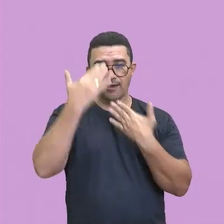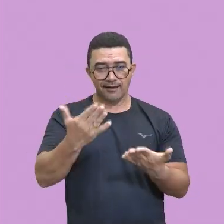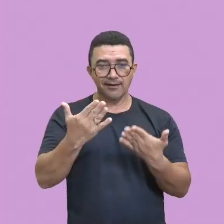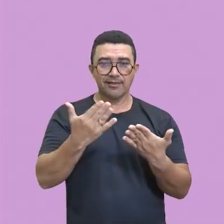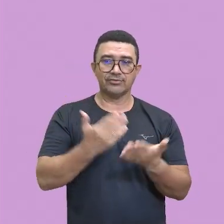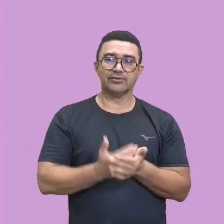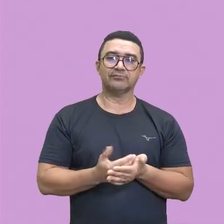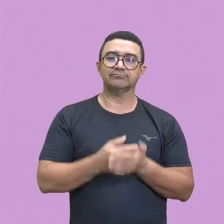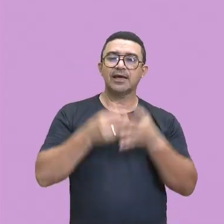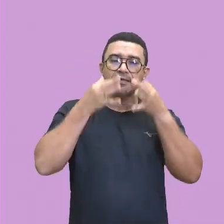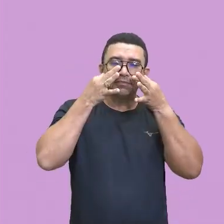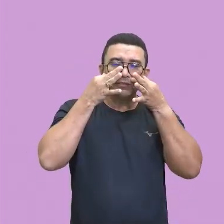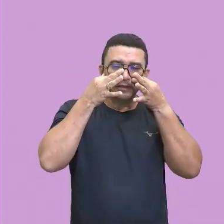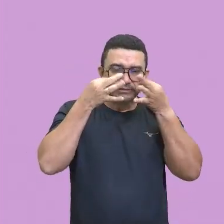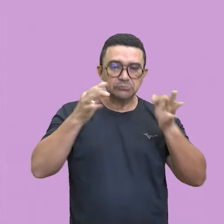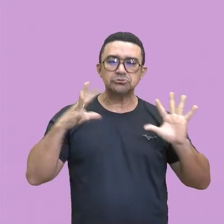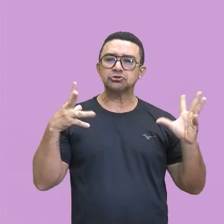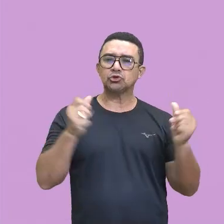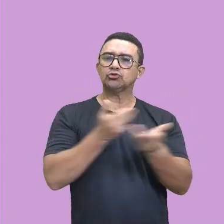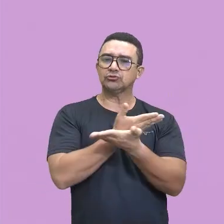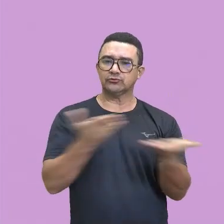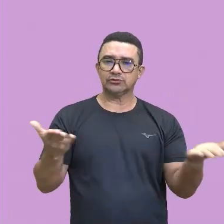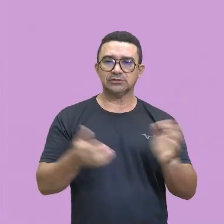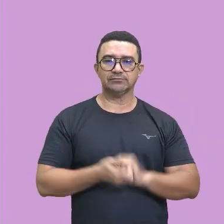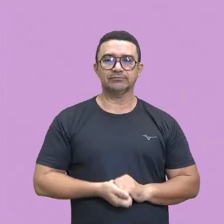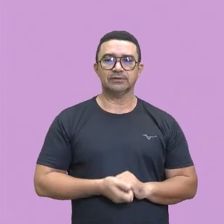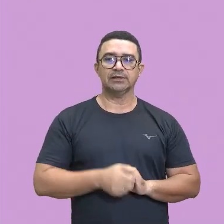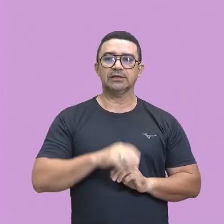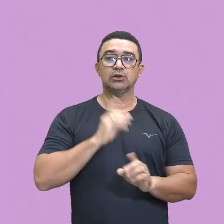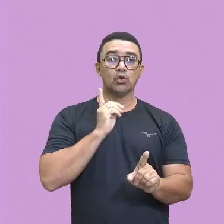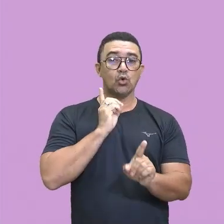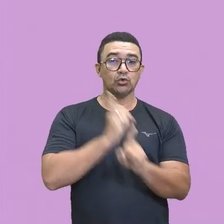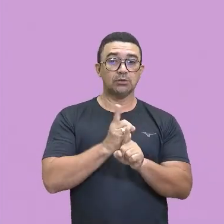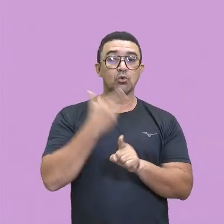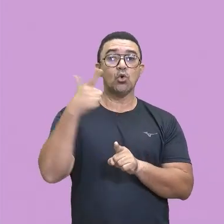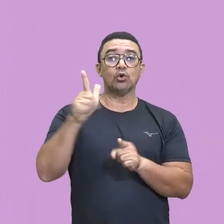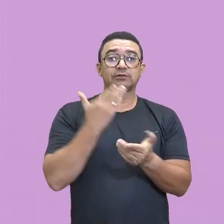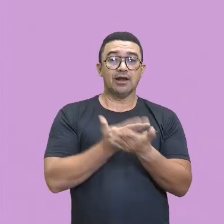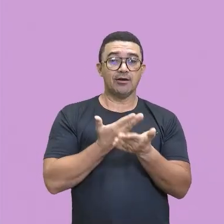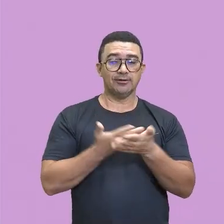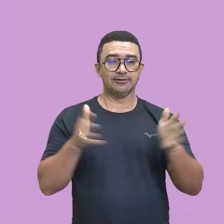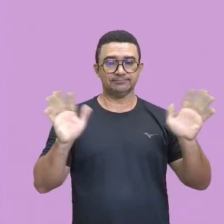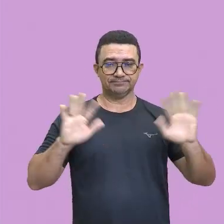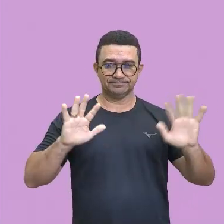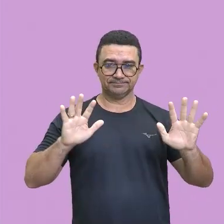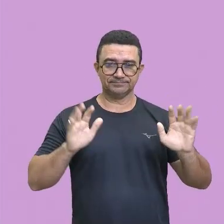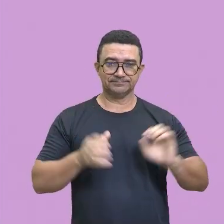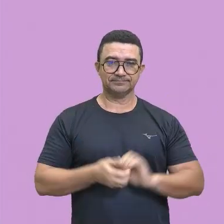muito a atenção de todos vocês e nos veremos em uma próxima aula. Até mais!